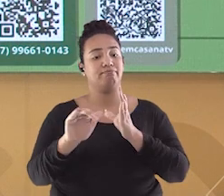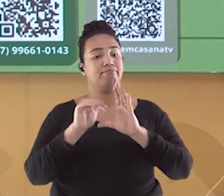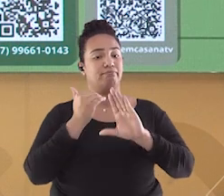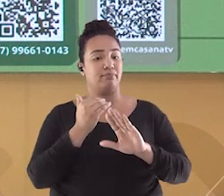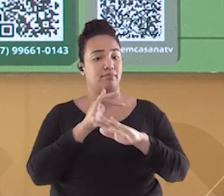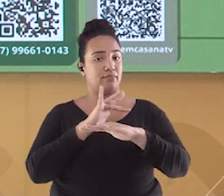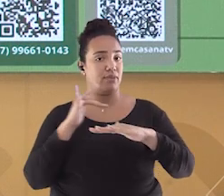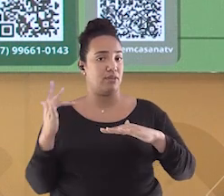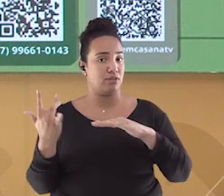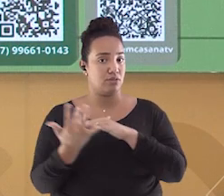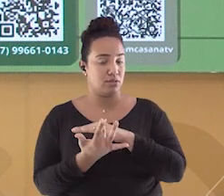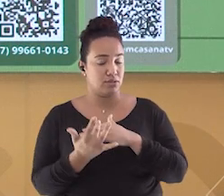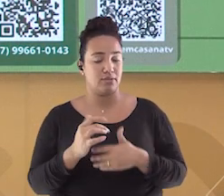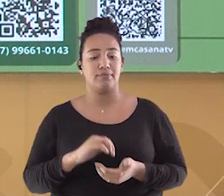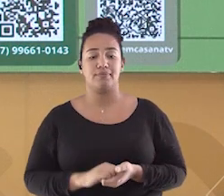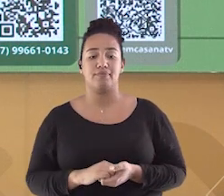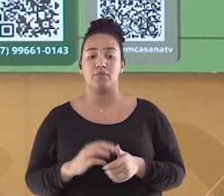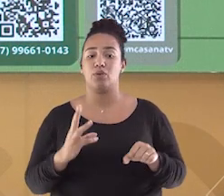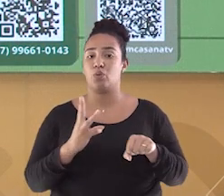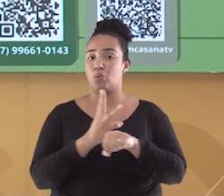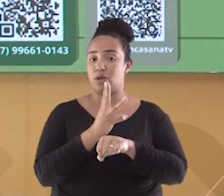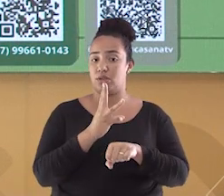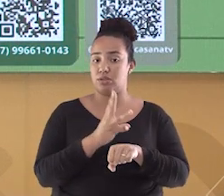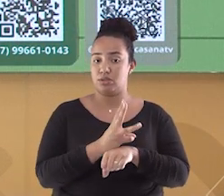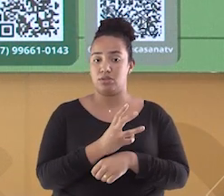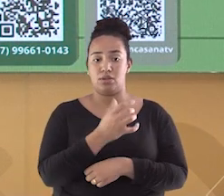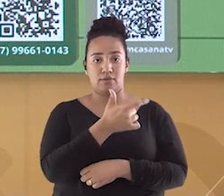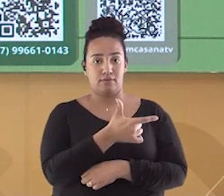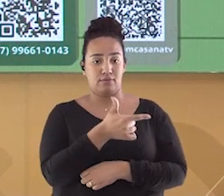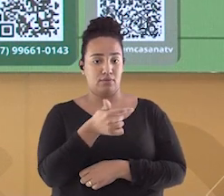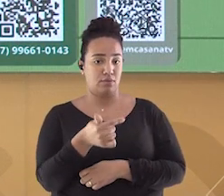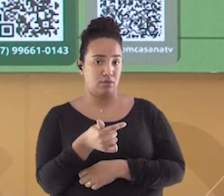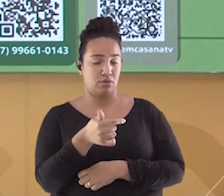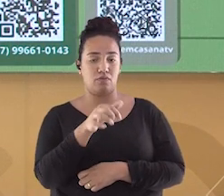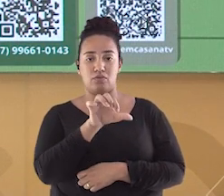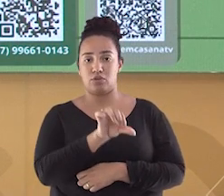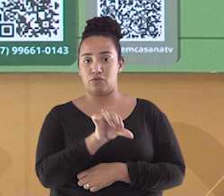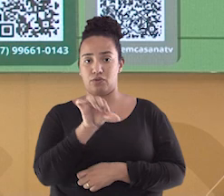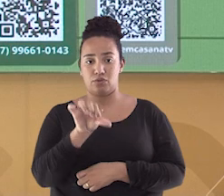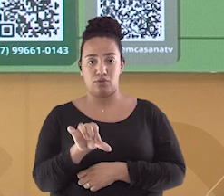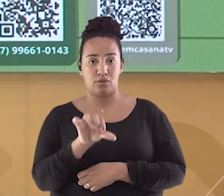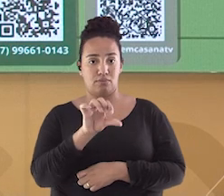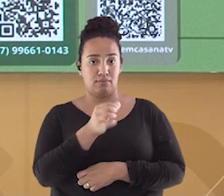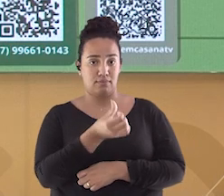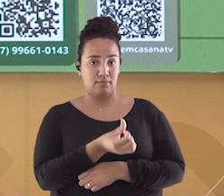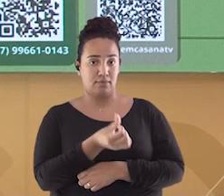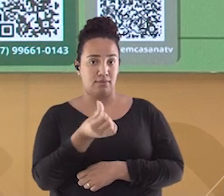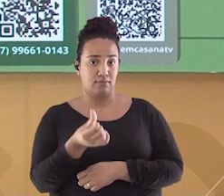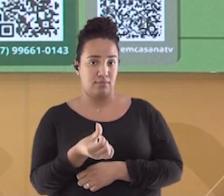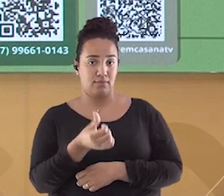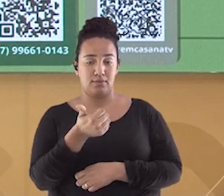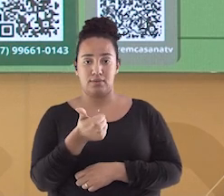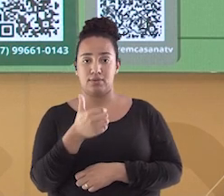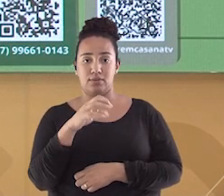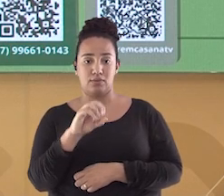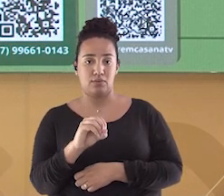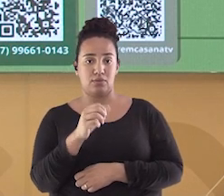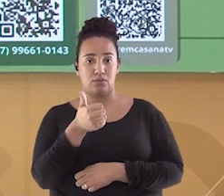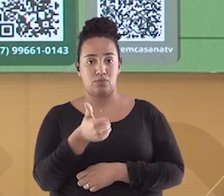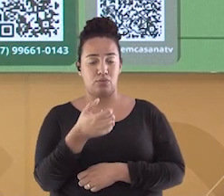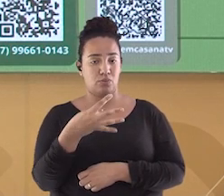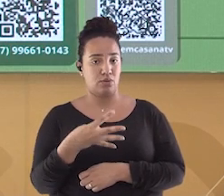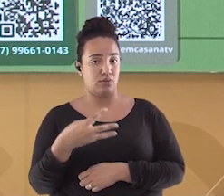para a gente pelas nossas redes sociais, no nosso WhatsApp, que é 27